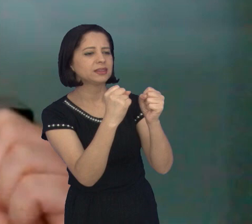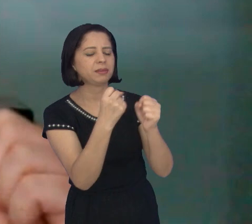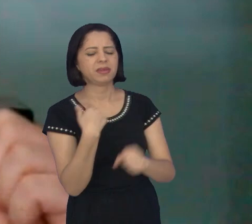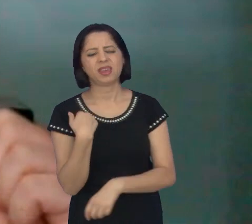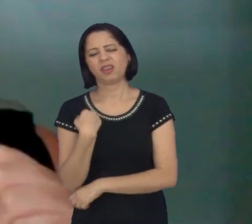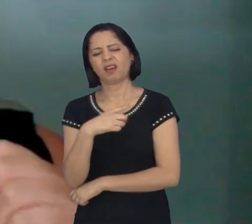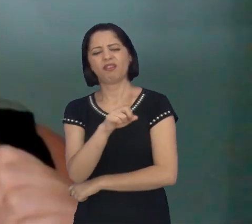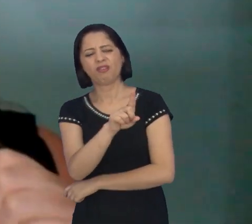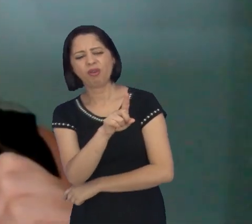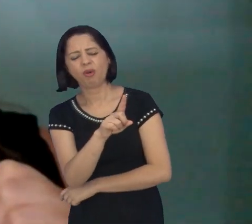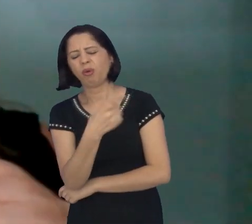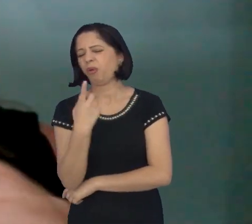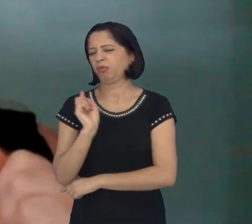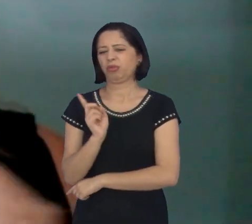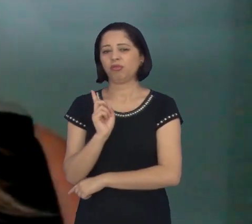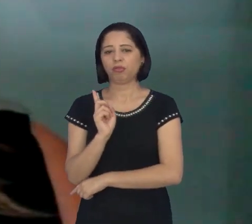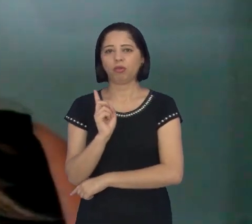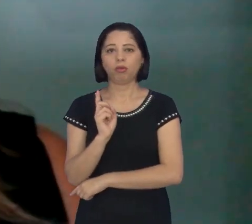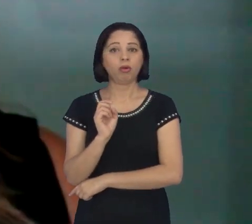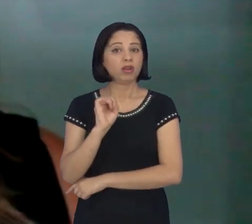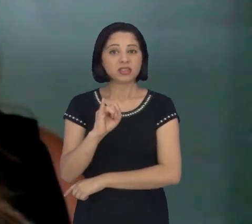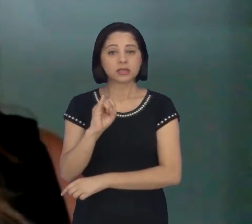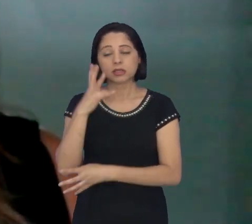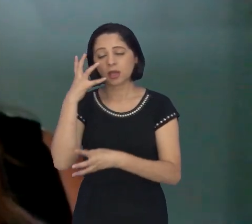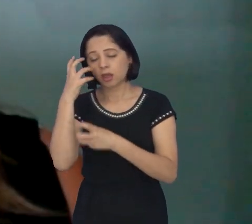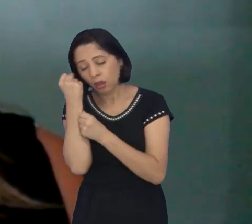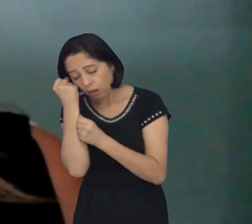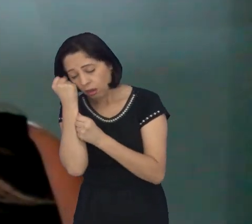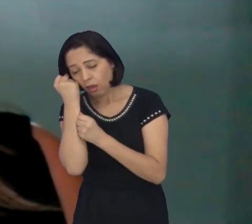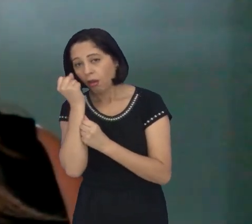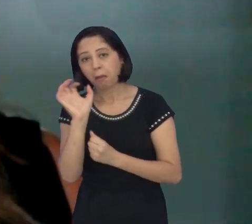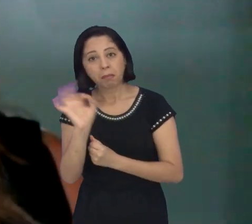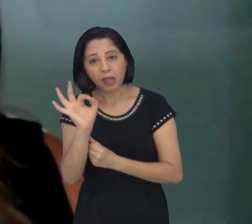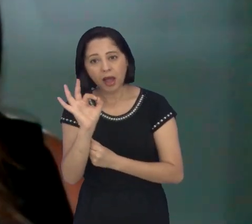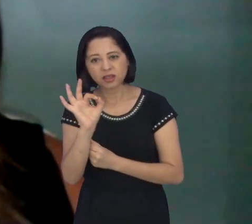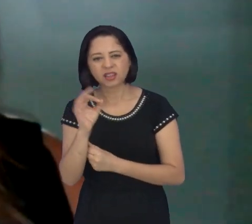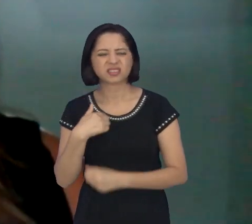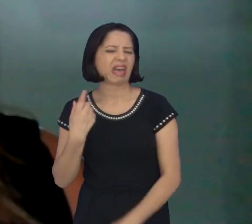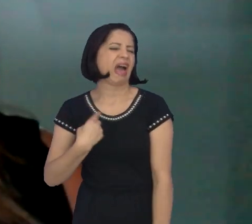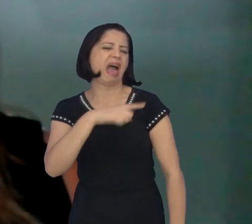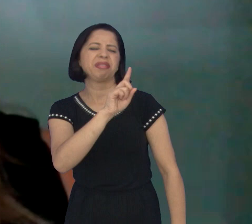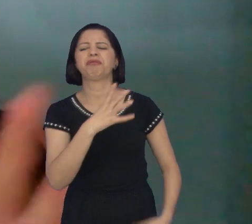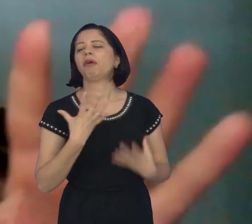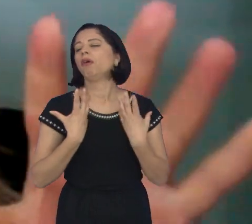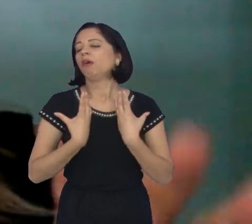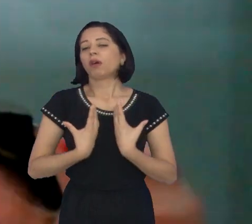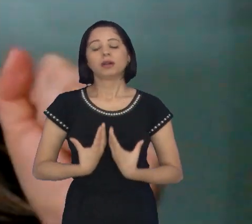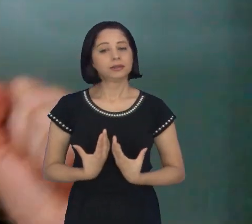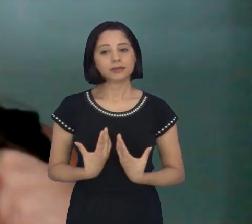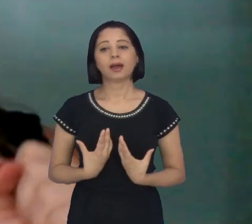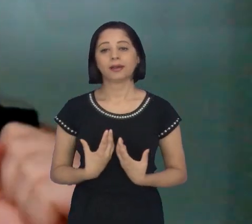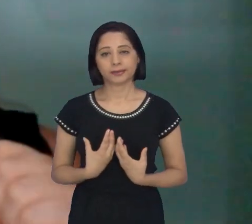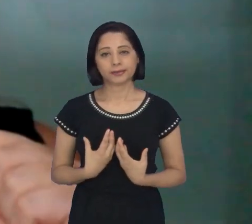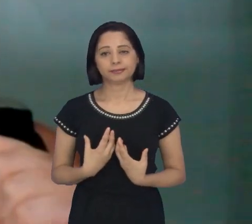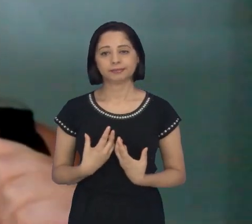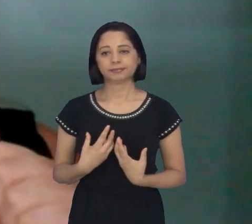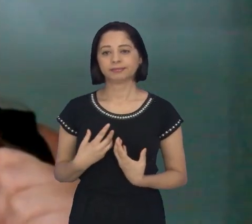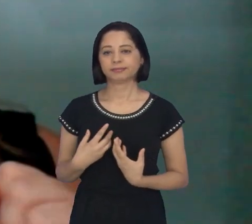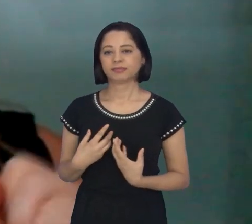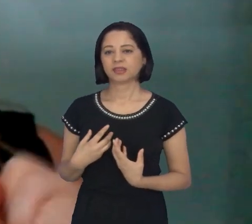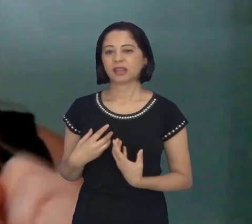Num dia que você dormiu mal, provavelmente você não vai. Você fala, não, hoje eu não vou, estou cansada. Vou escolher